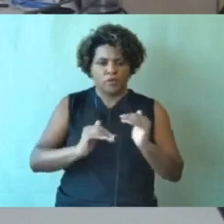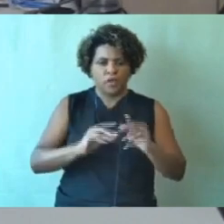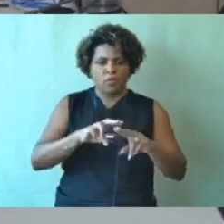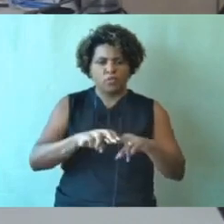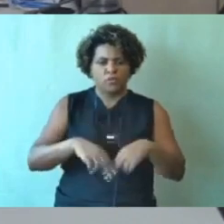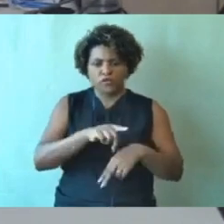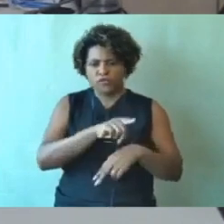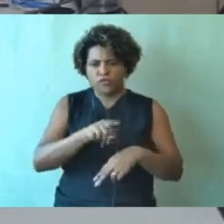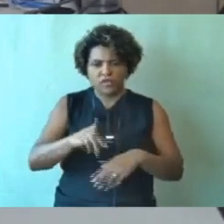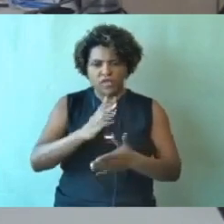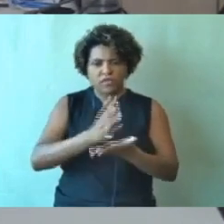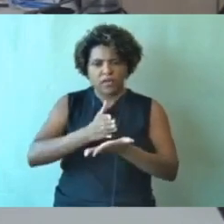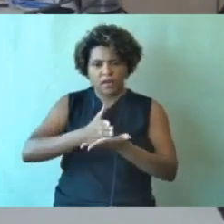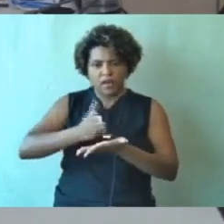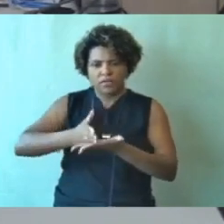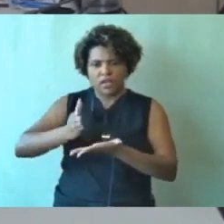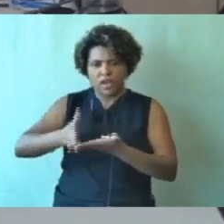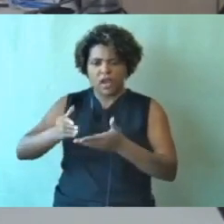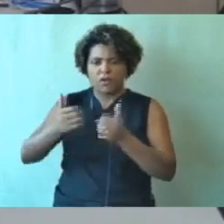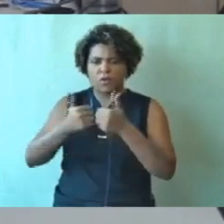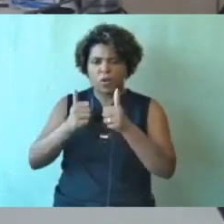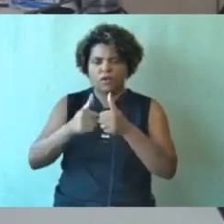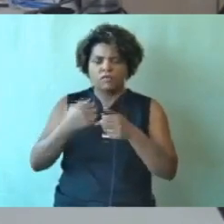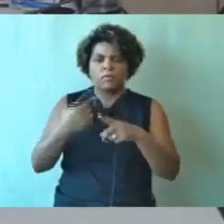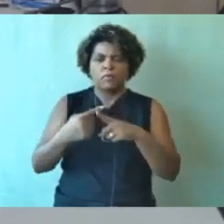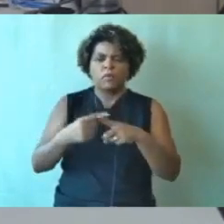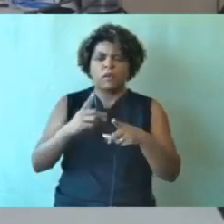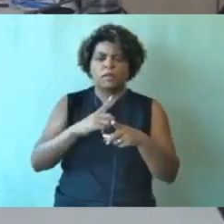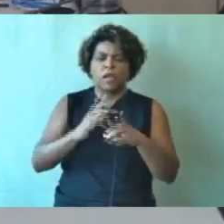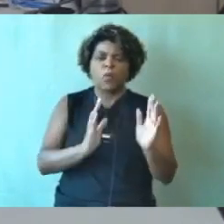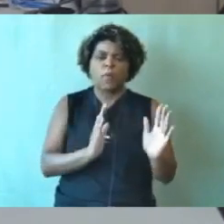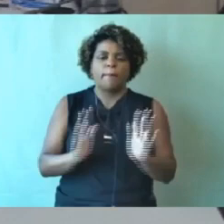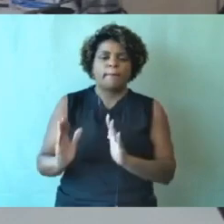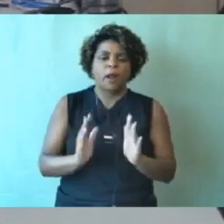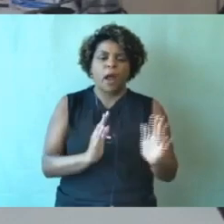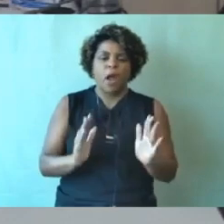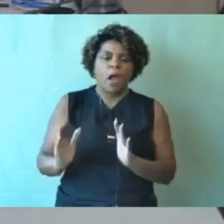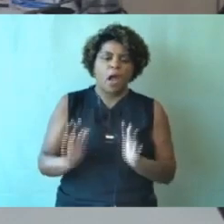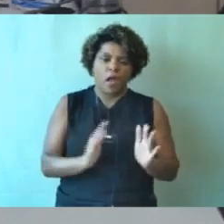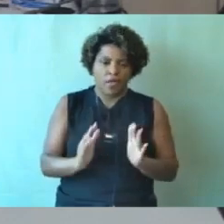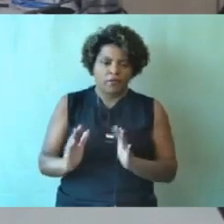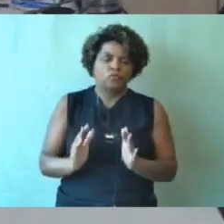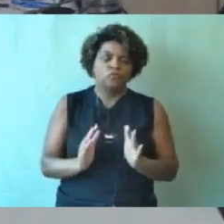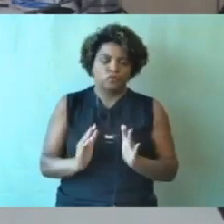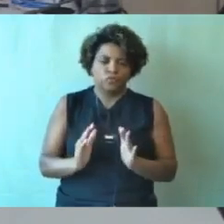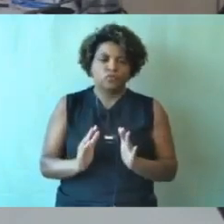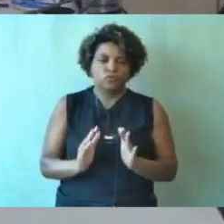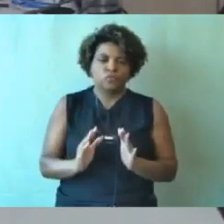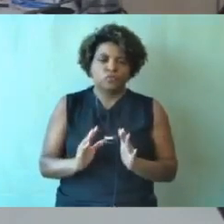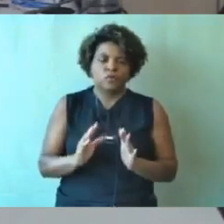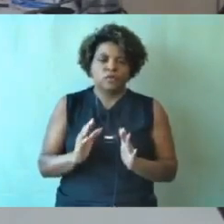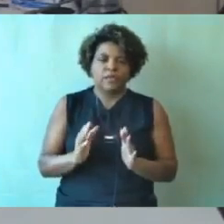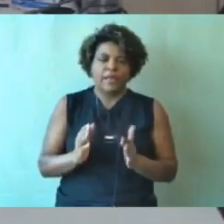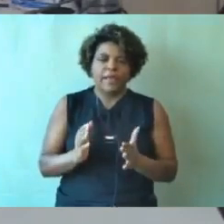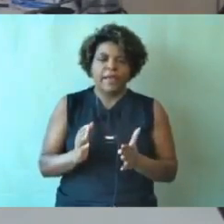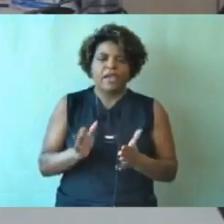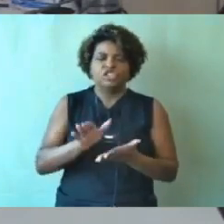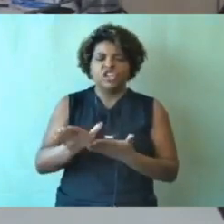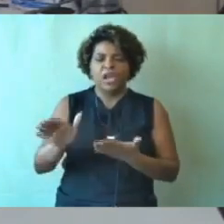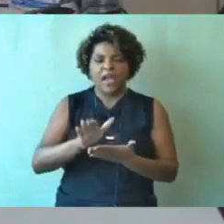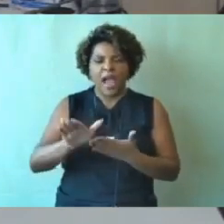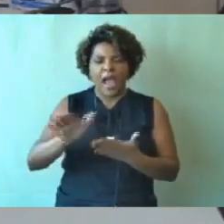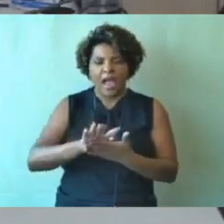esses ônibus, considerando que existe o prazo de amortização do bem, né, da depreciação, e o prazo